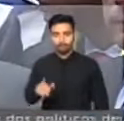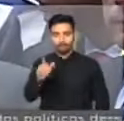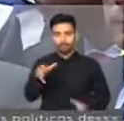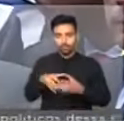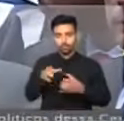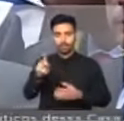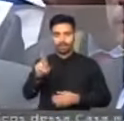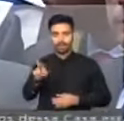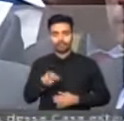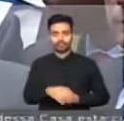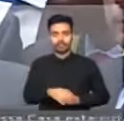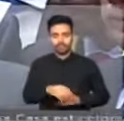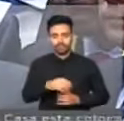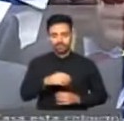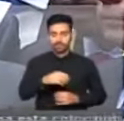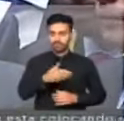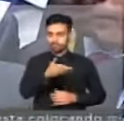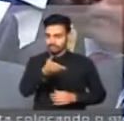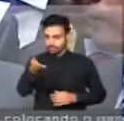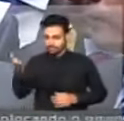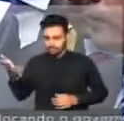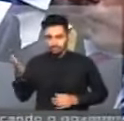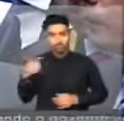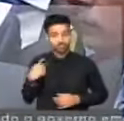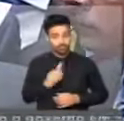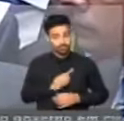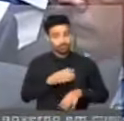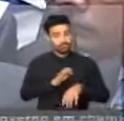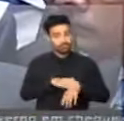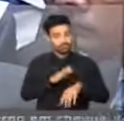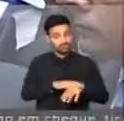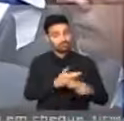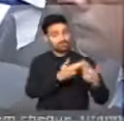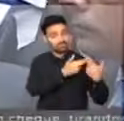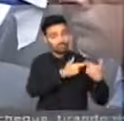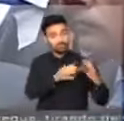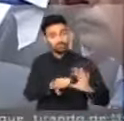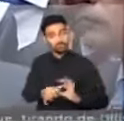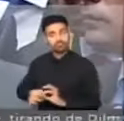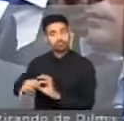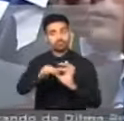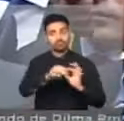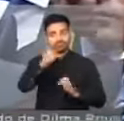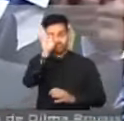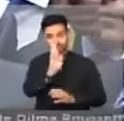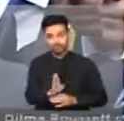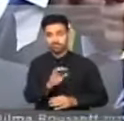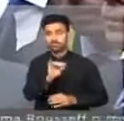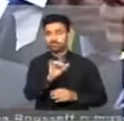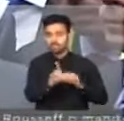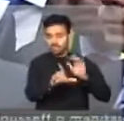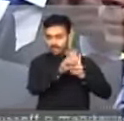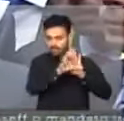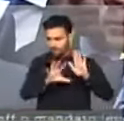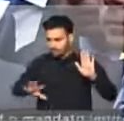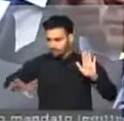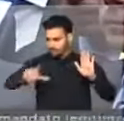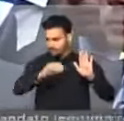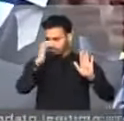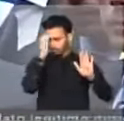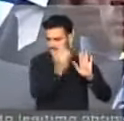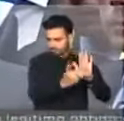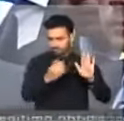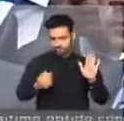Senhores, cabe a nós a tarefa de unirmos este país. E se as leis são para todos, se as